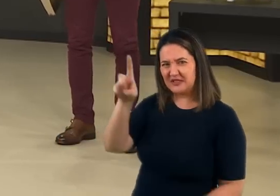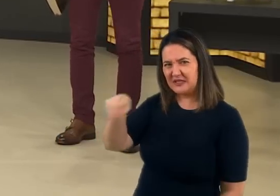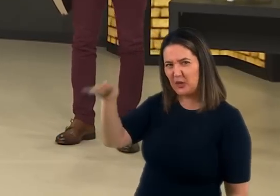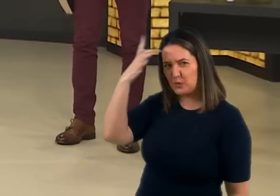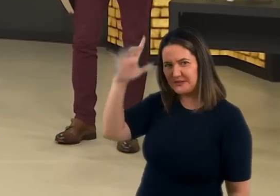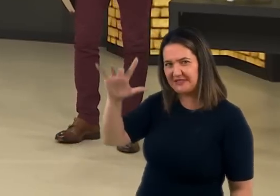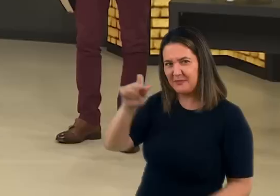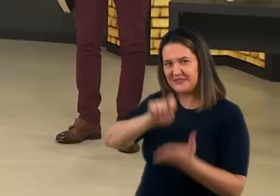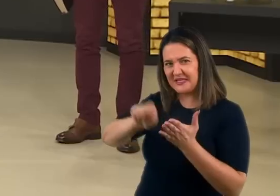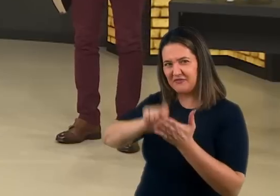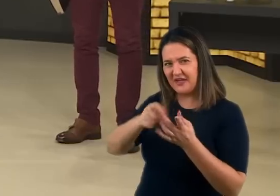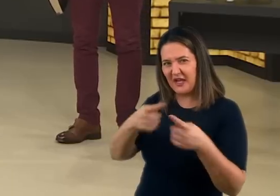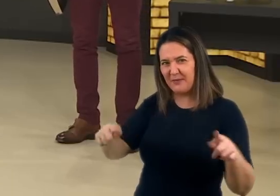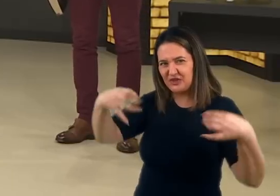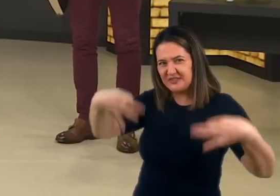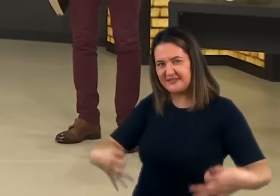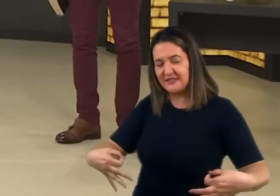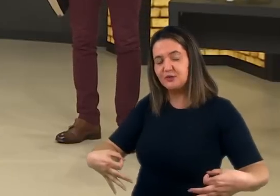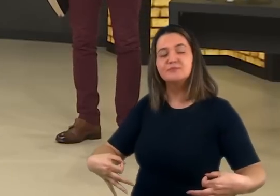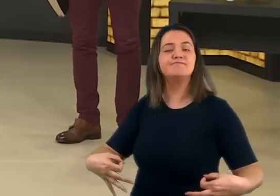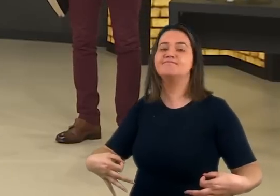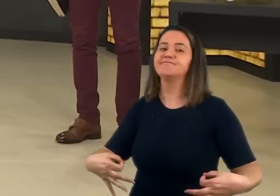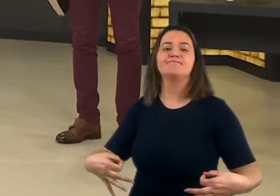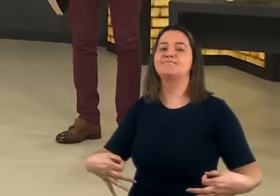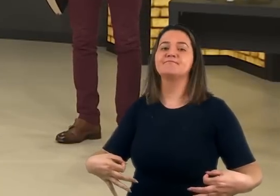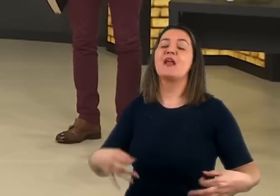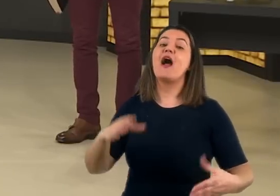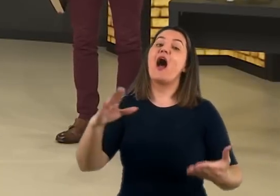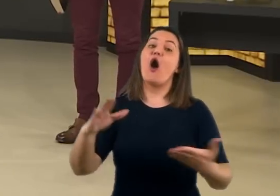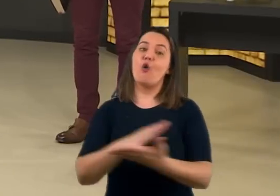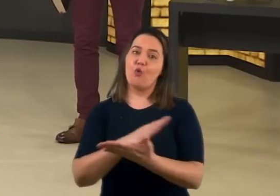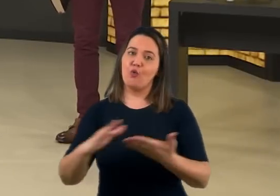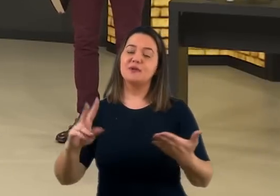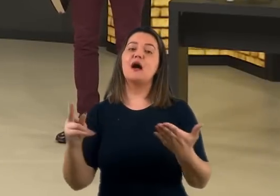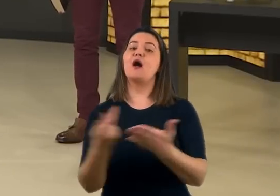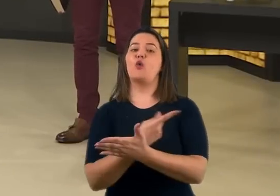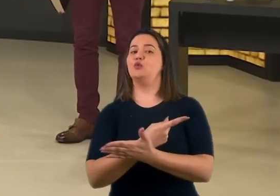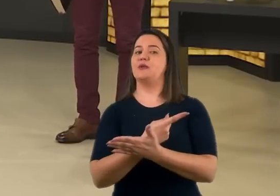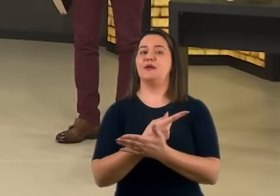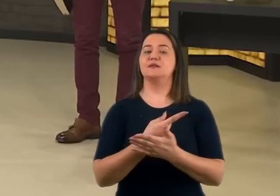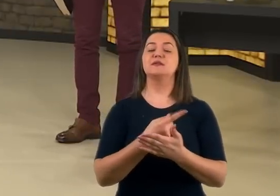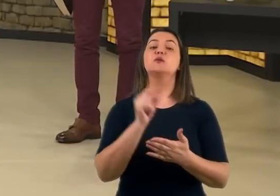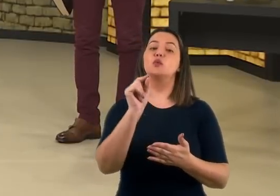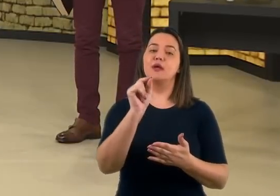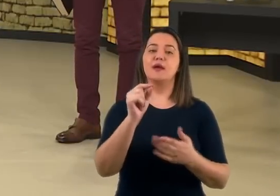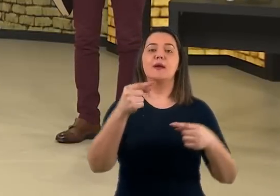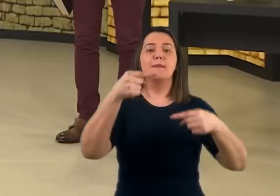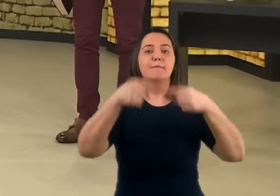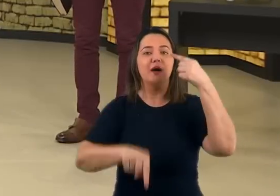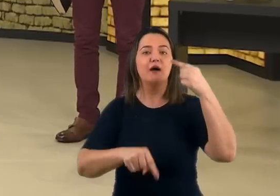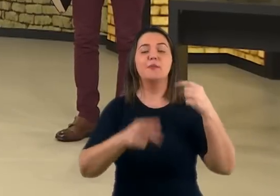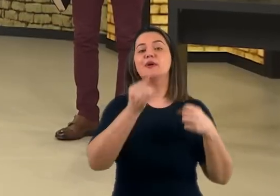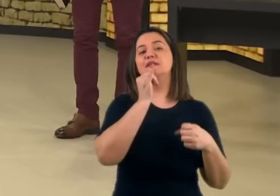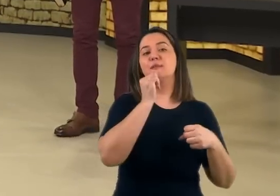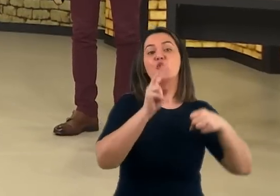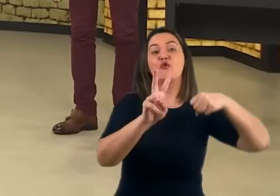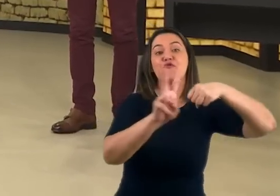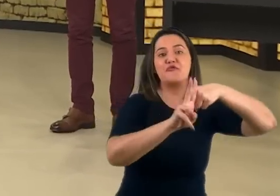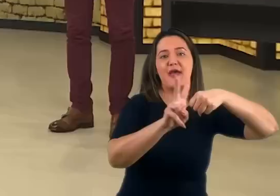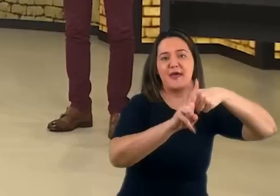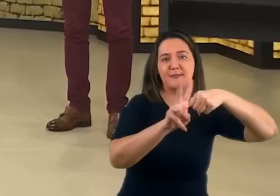também acontece em algumas concordâncias verbais anômalas, onde o verbo em hebraico tem